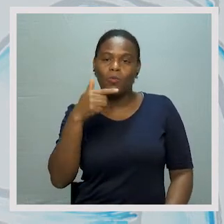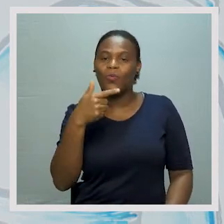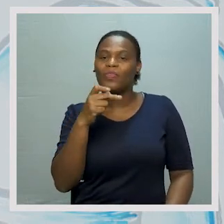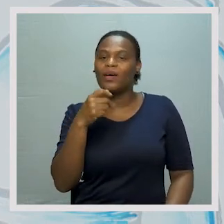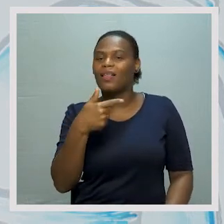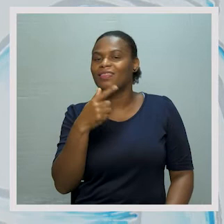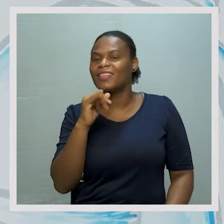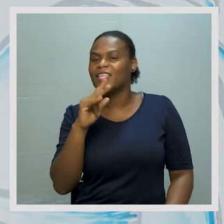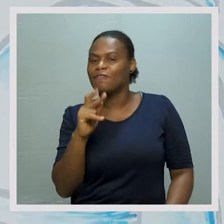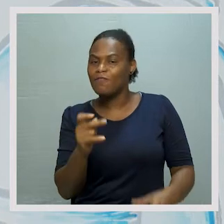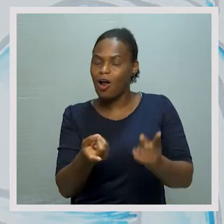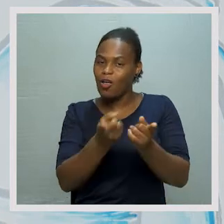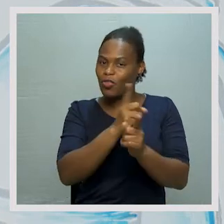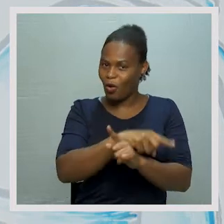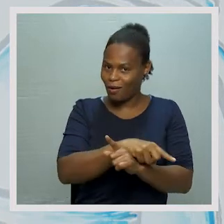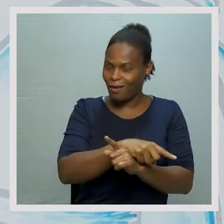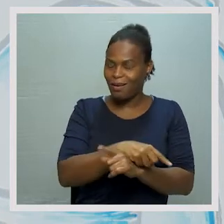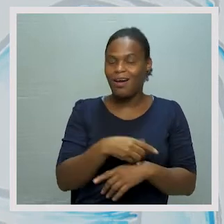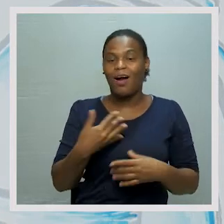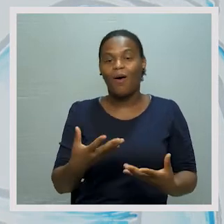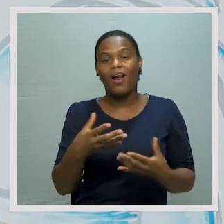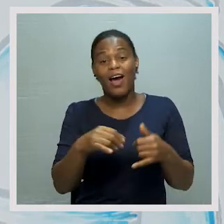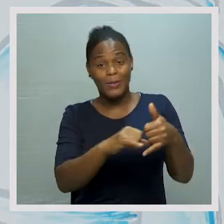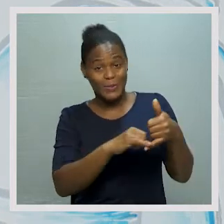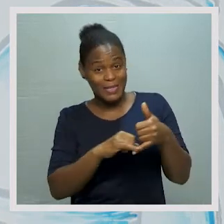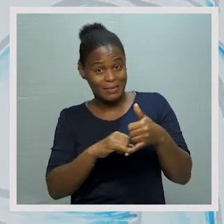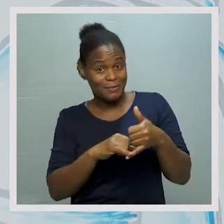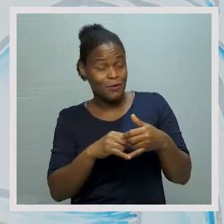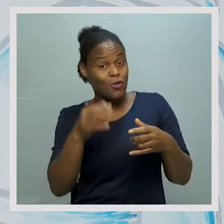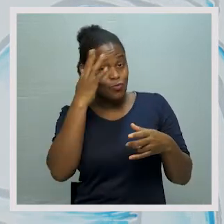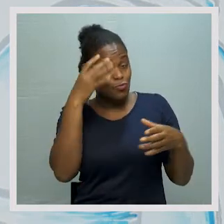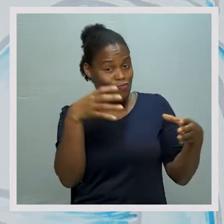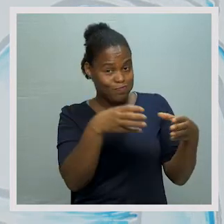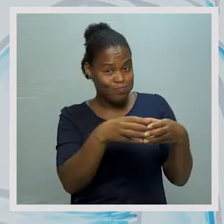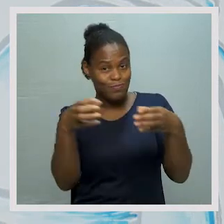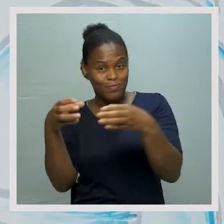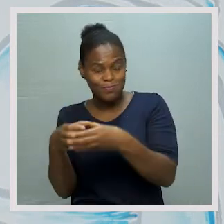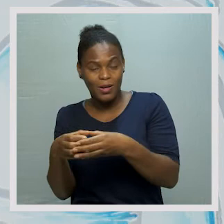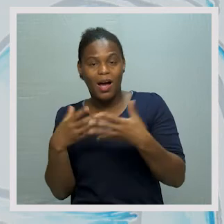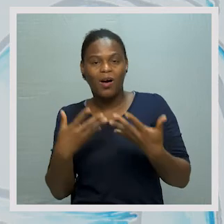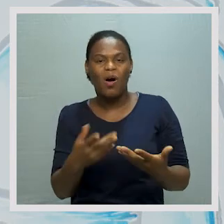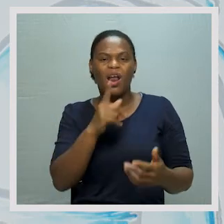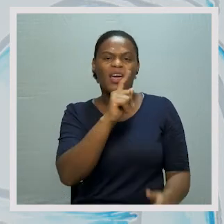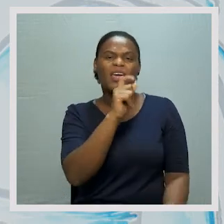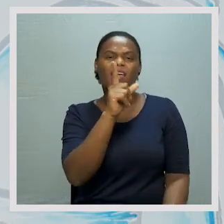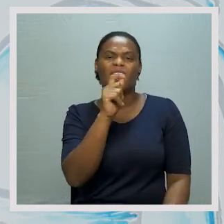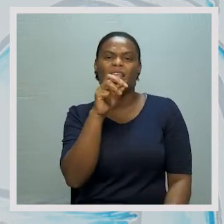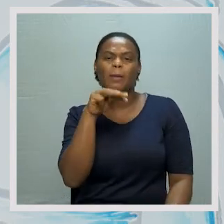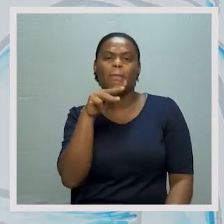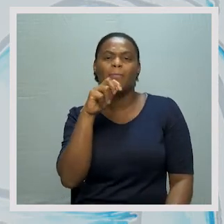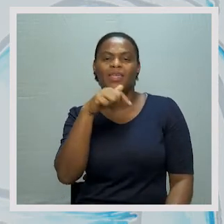propriedade associativa. Agora vamos falar da existência do elemento neutro. Quem é o elemento neutro da